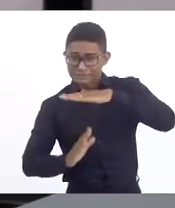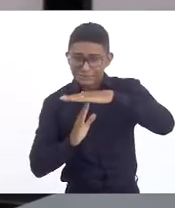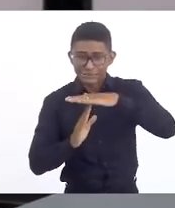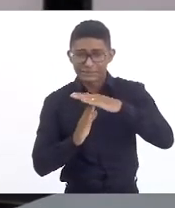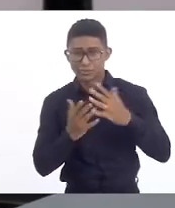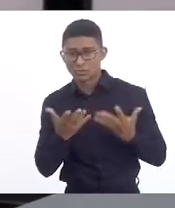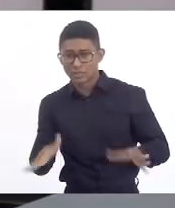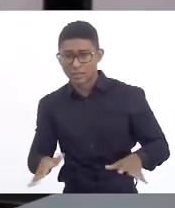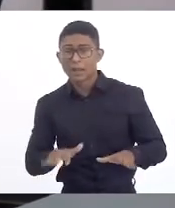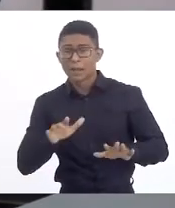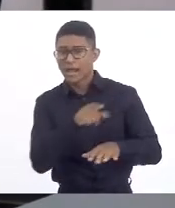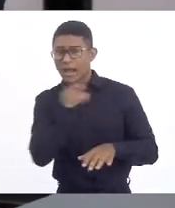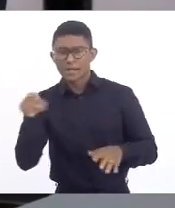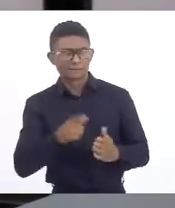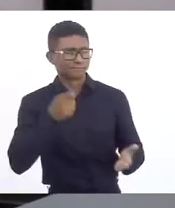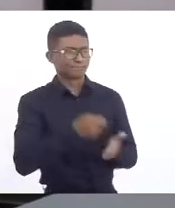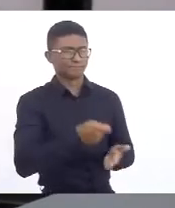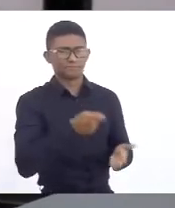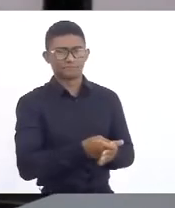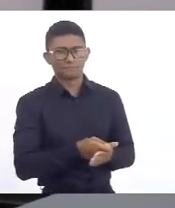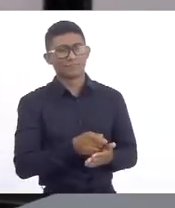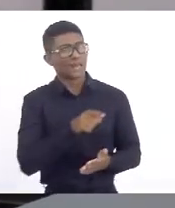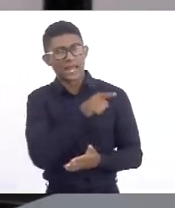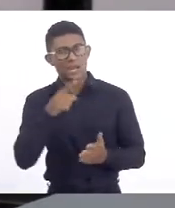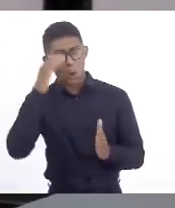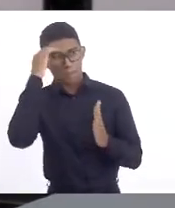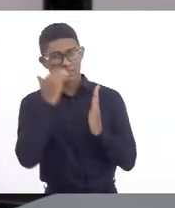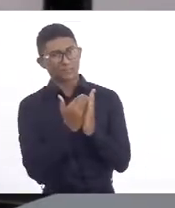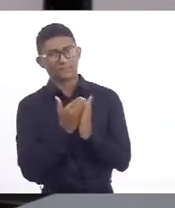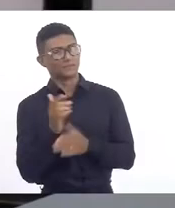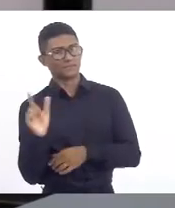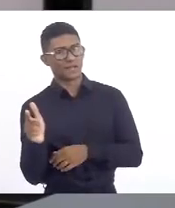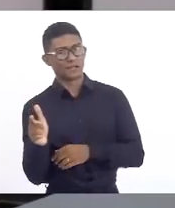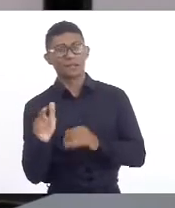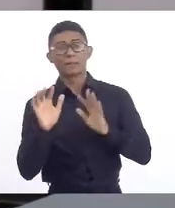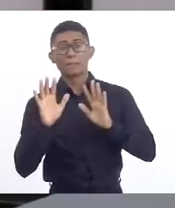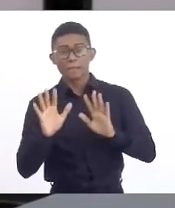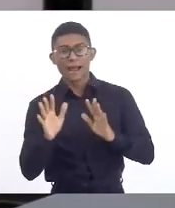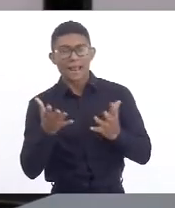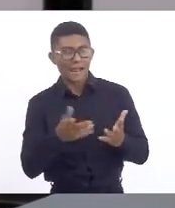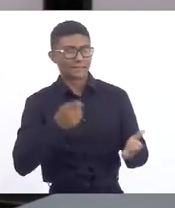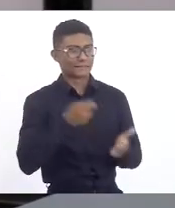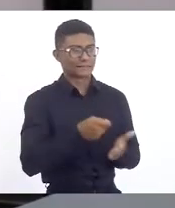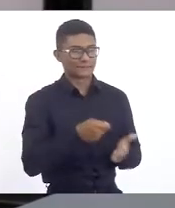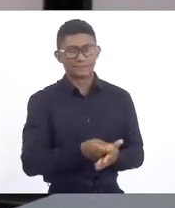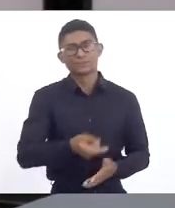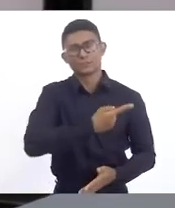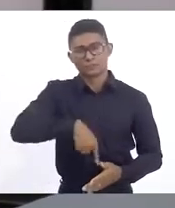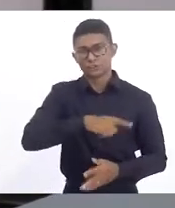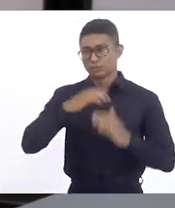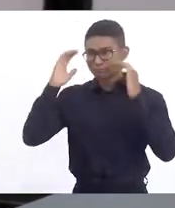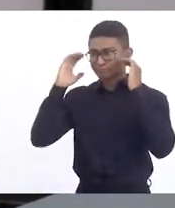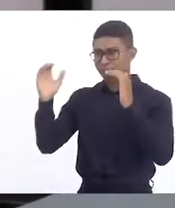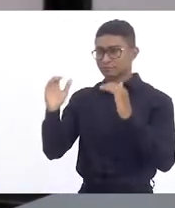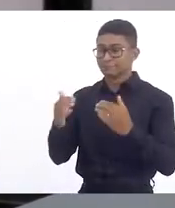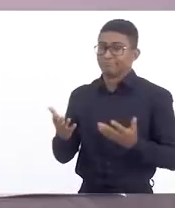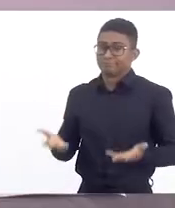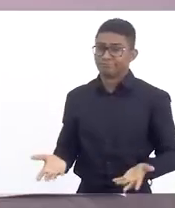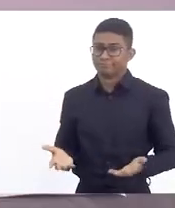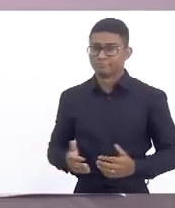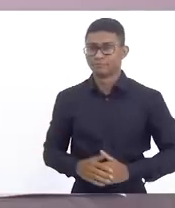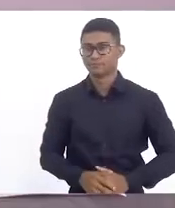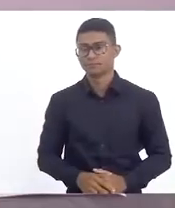tudo. Né? Eles não cumprem. Mas querem impor. A gente quer, e se eles não cumprir, sai do regime, né? É só isso. Tá bom, obrigado. Só